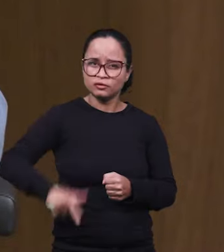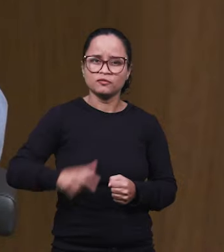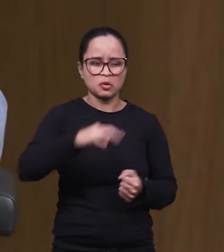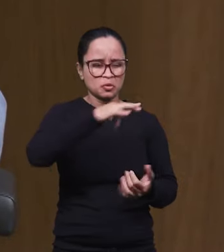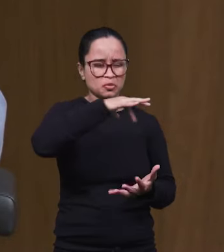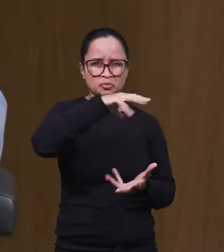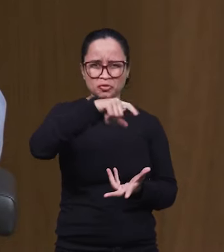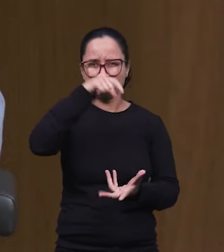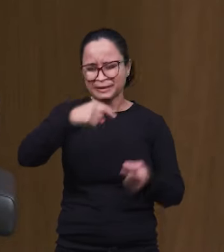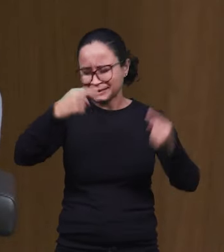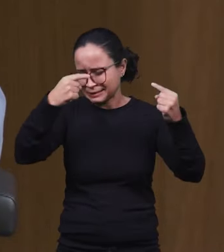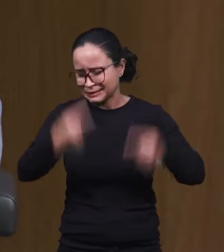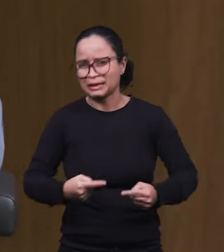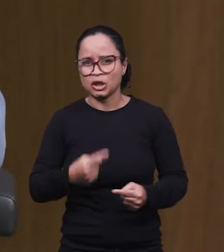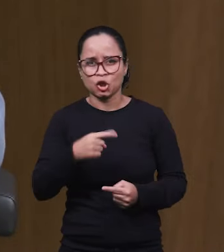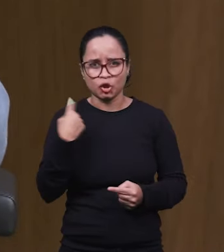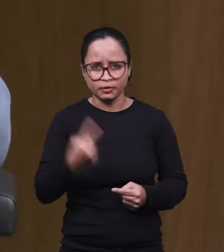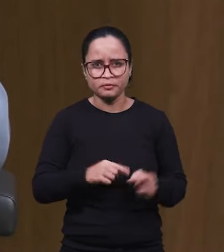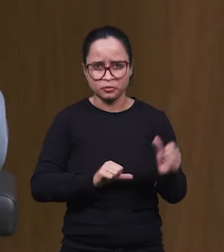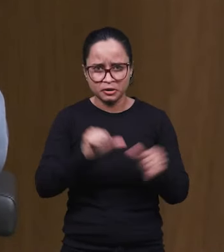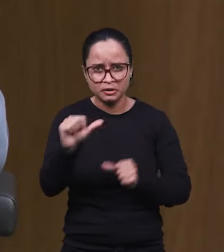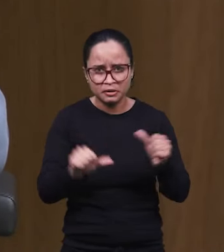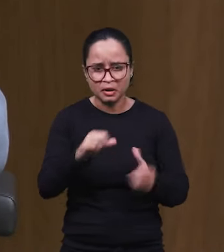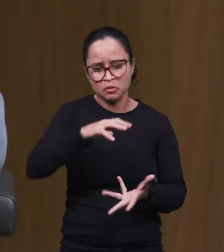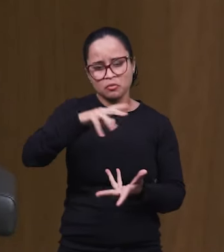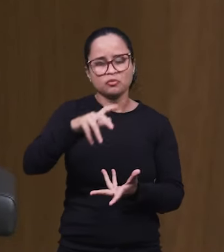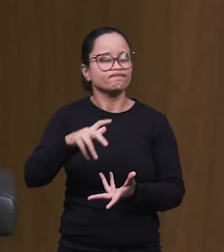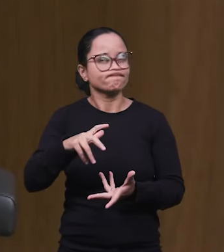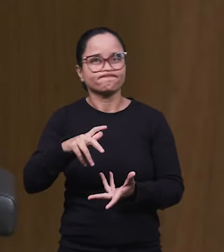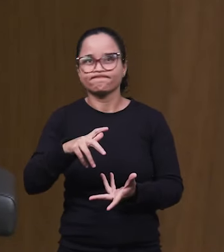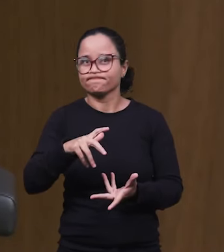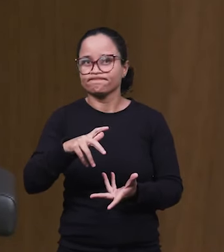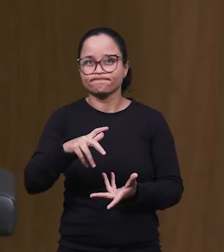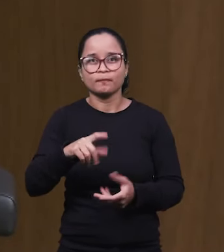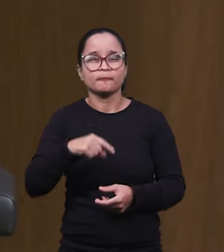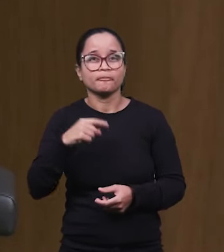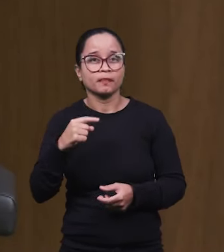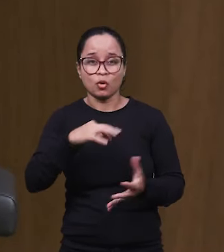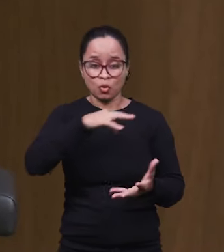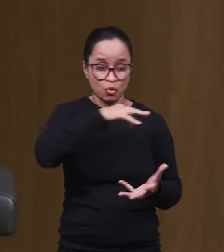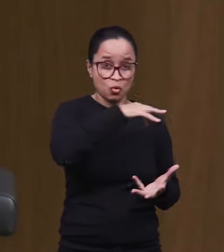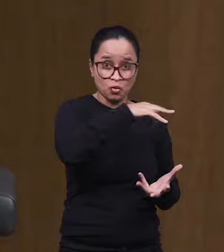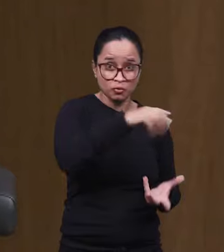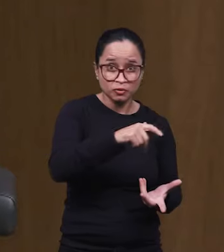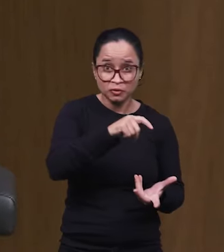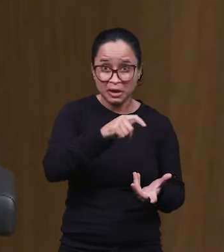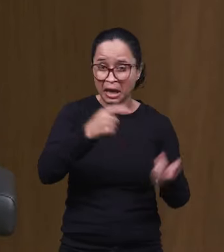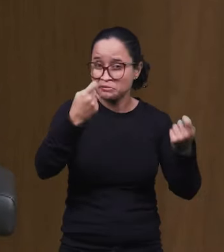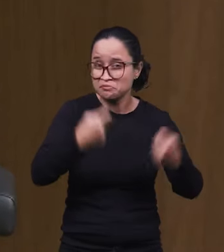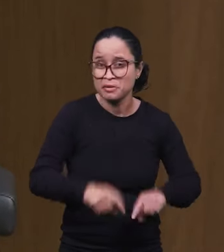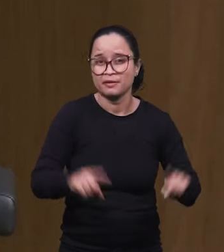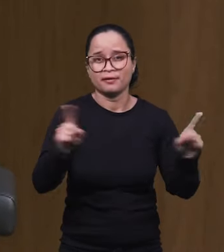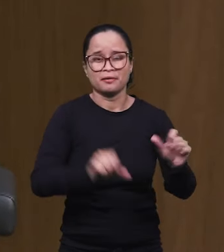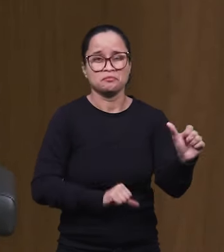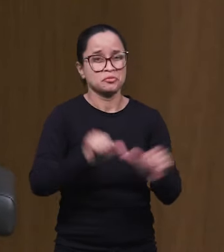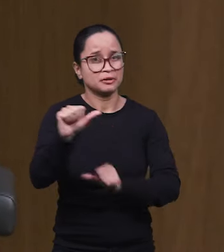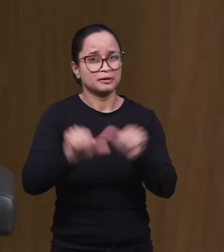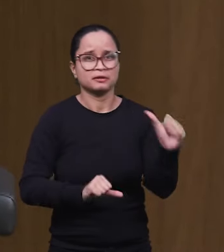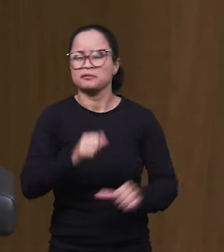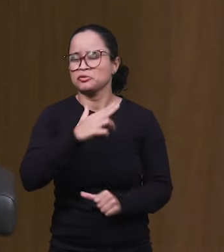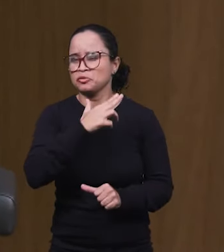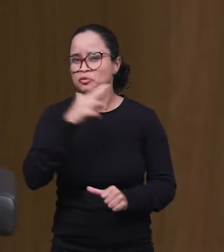o desafio. Nós não vamos mudar o mundo, nós vamos mudar o cristianismo. O mundo não precisa ser mudado, que